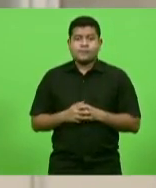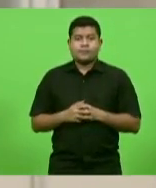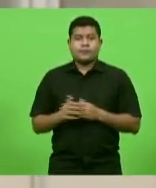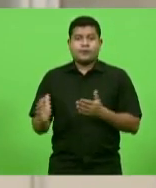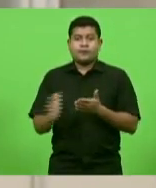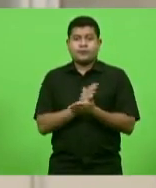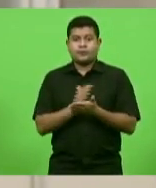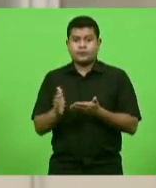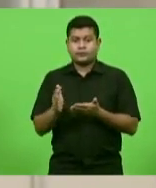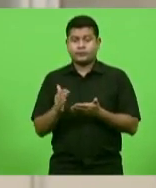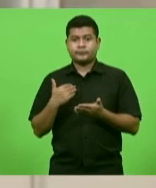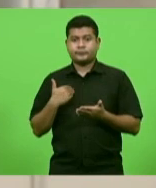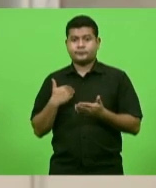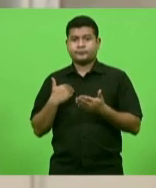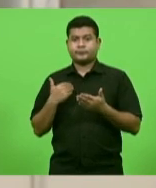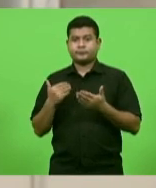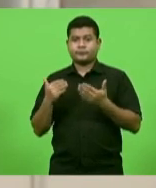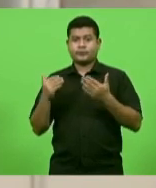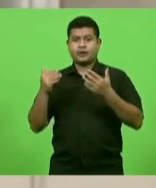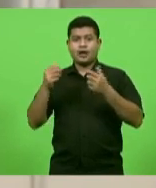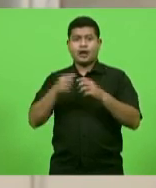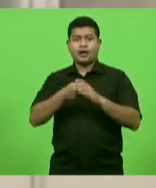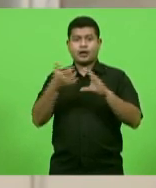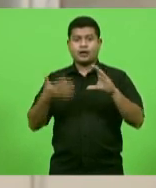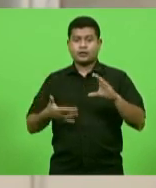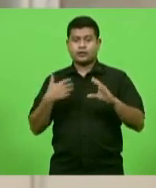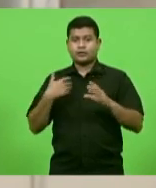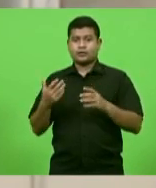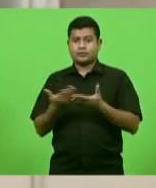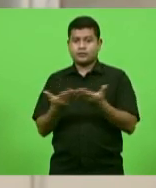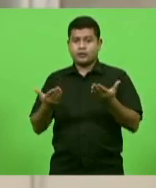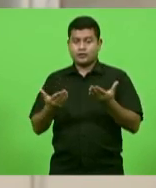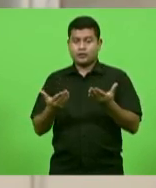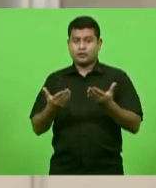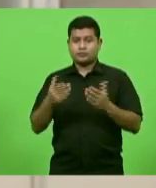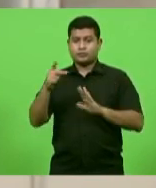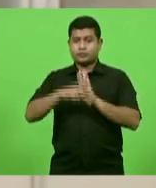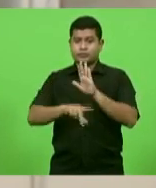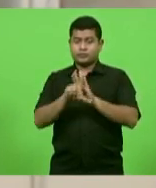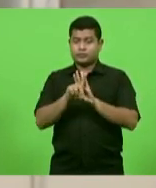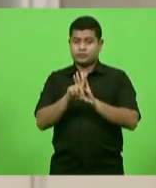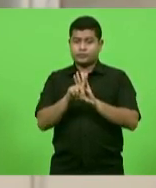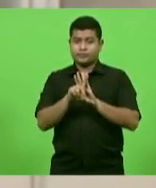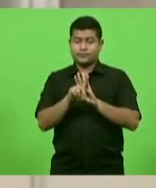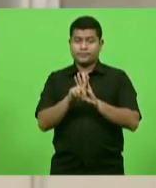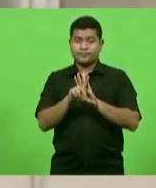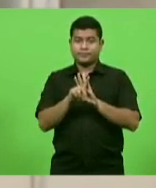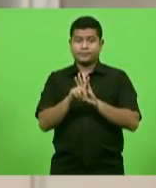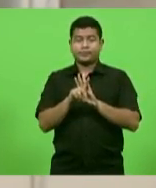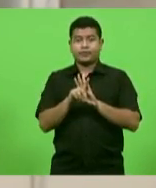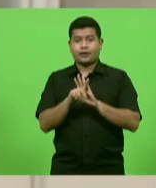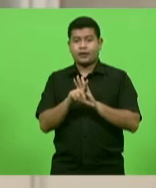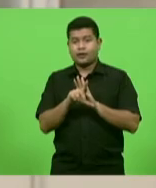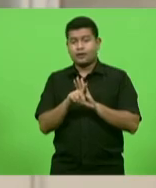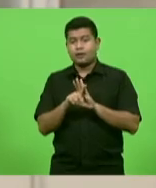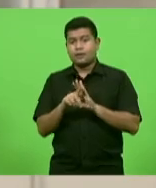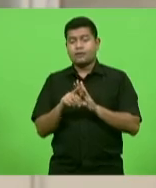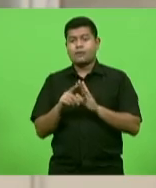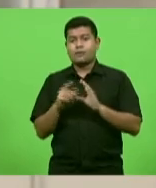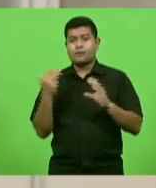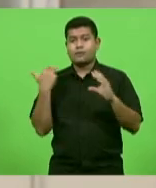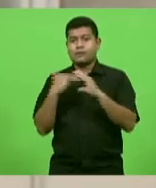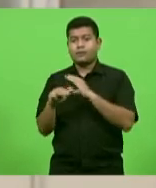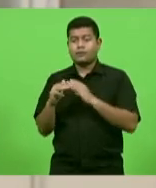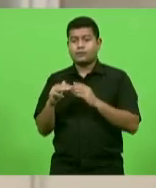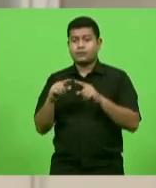em alguns aspectos sobre o conteúdo desse projeto de lei e encaminhado pelo governo